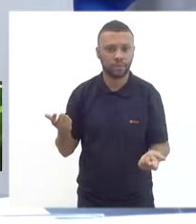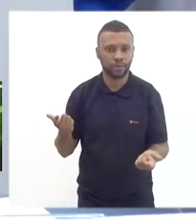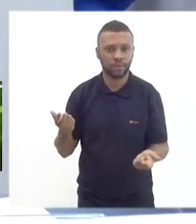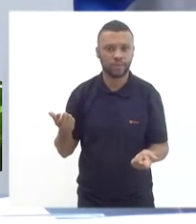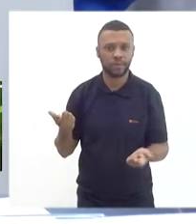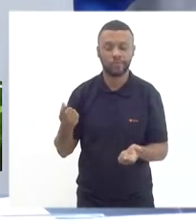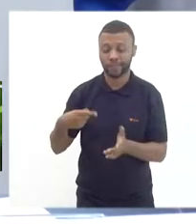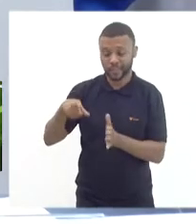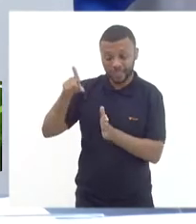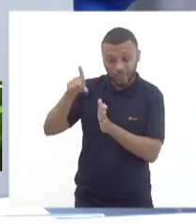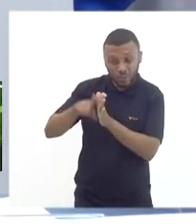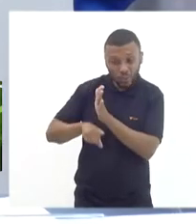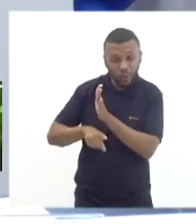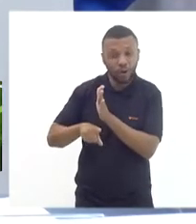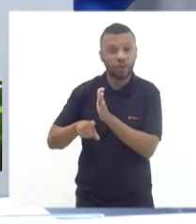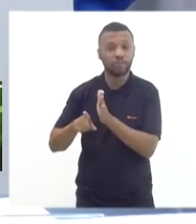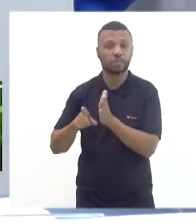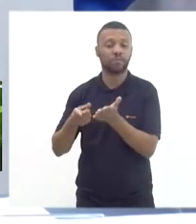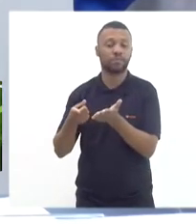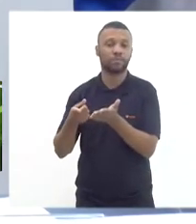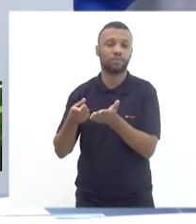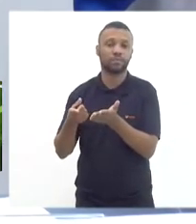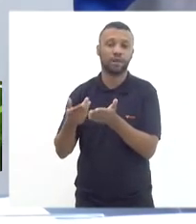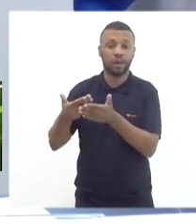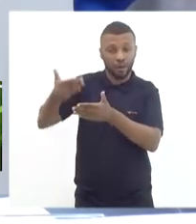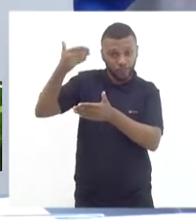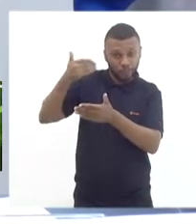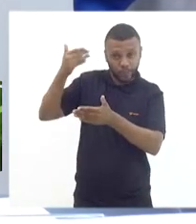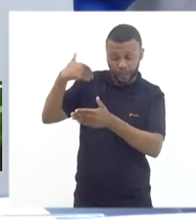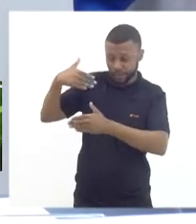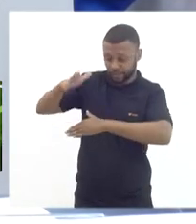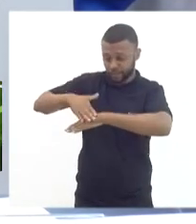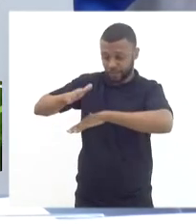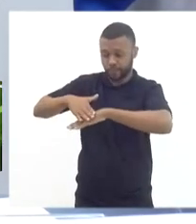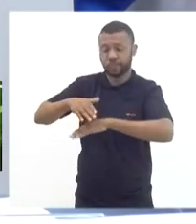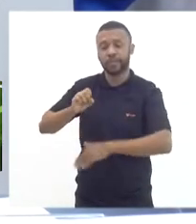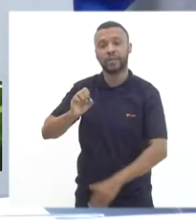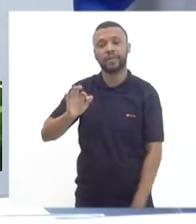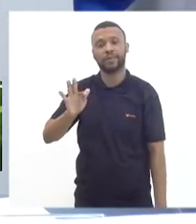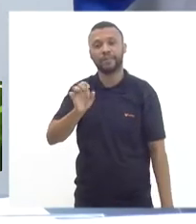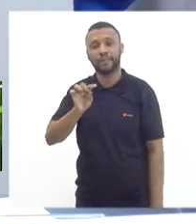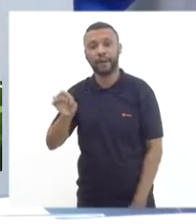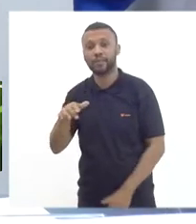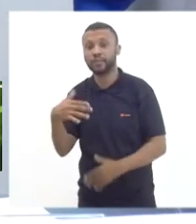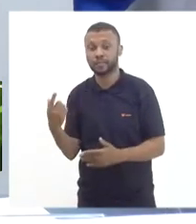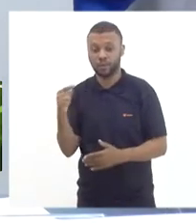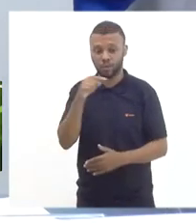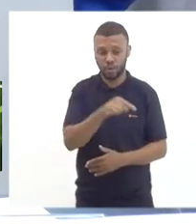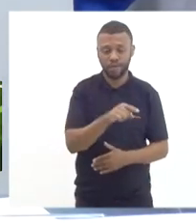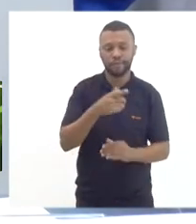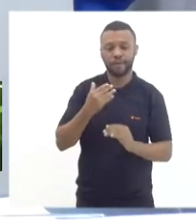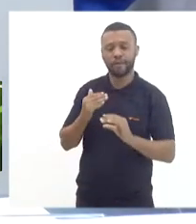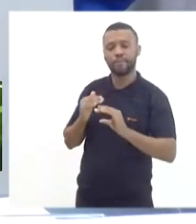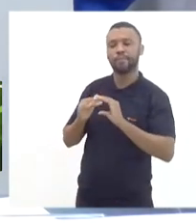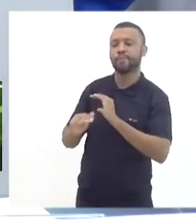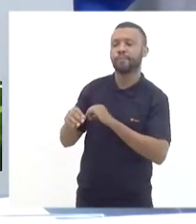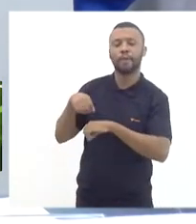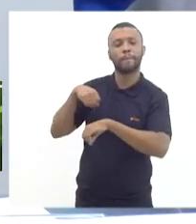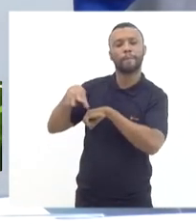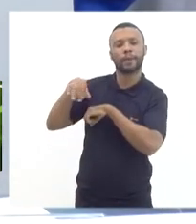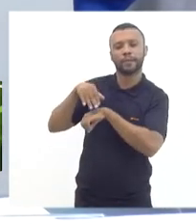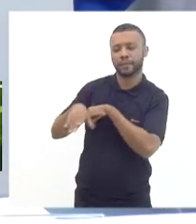desse incentivo fiscal é a fazenda. Então, ela vai comunicar a fazenda para a fazenda